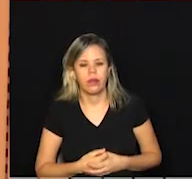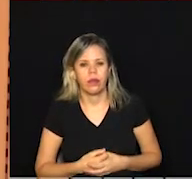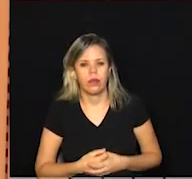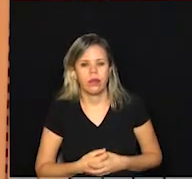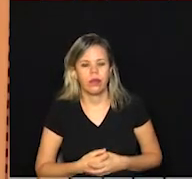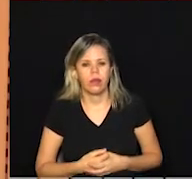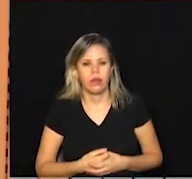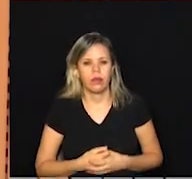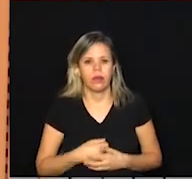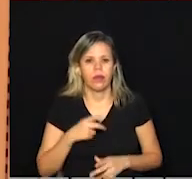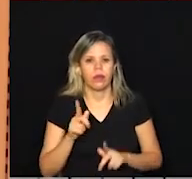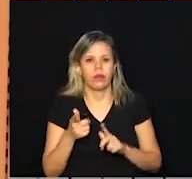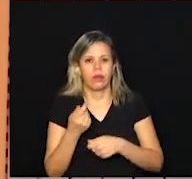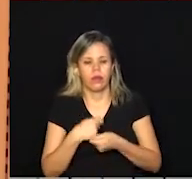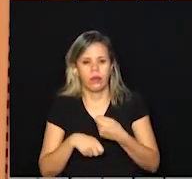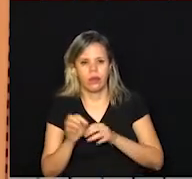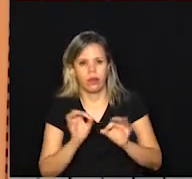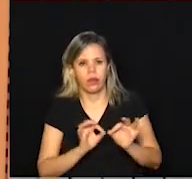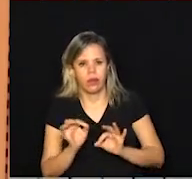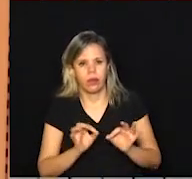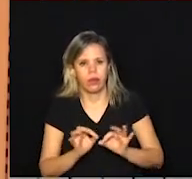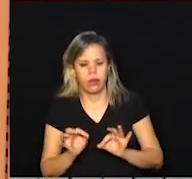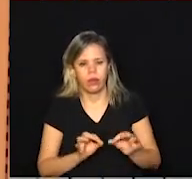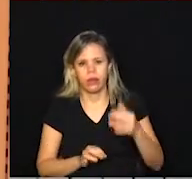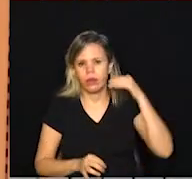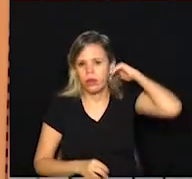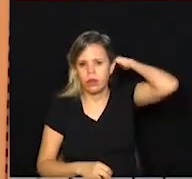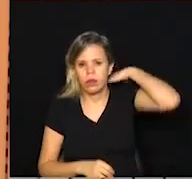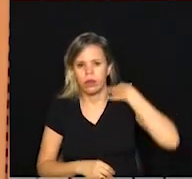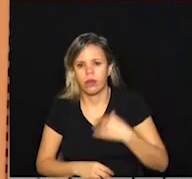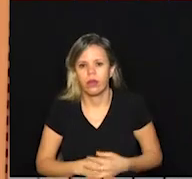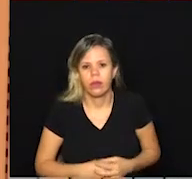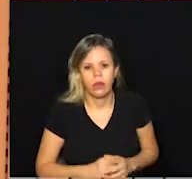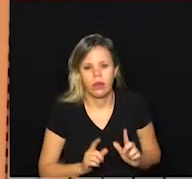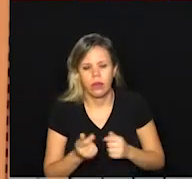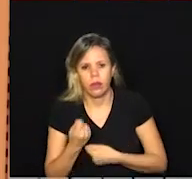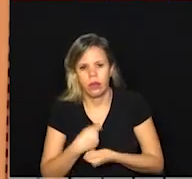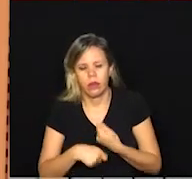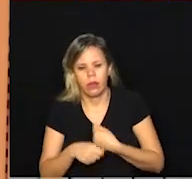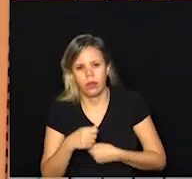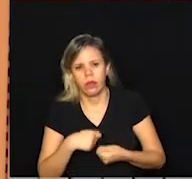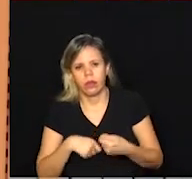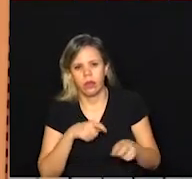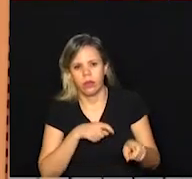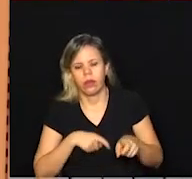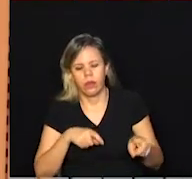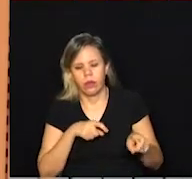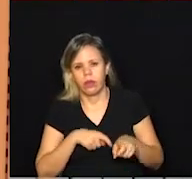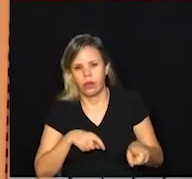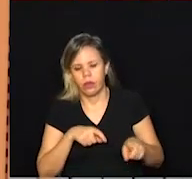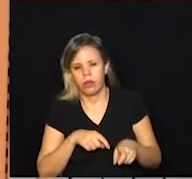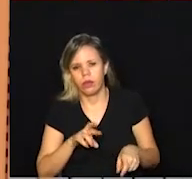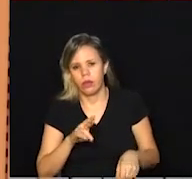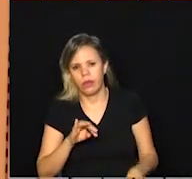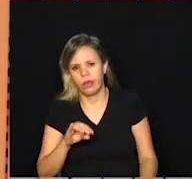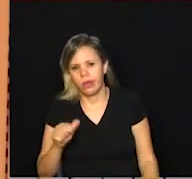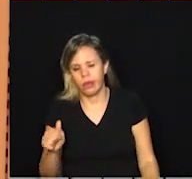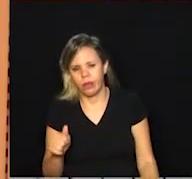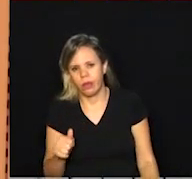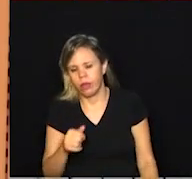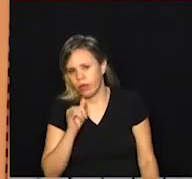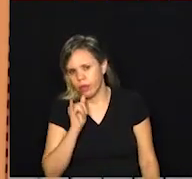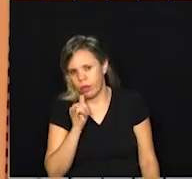saudando aqui os organizadores da gestores aí da Fazenda Roseira e dizendo que